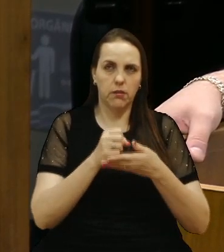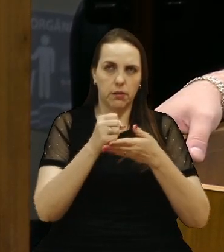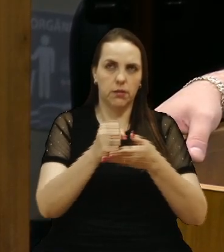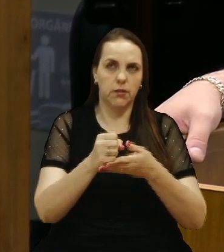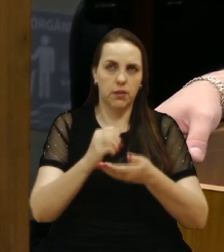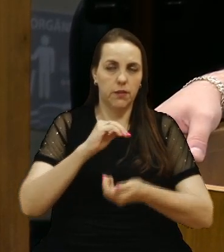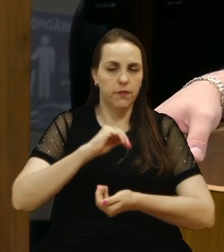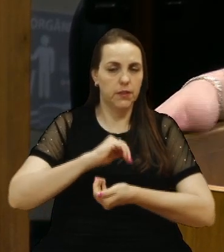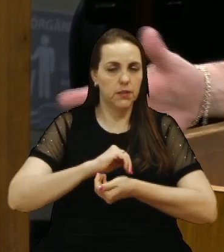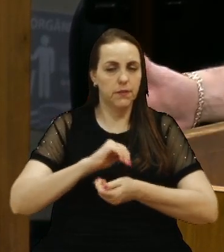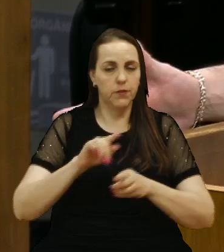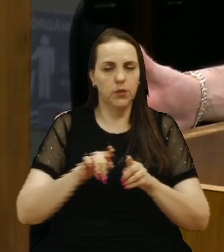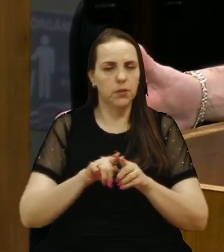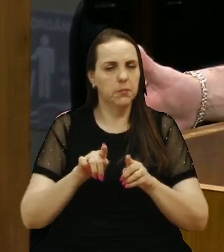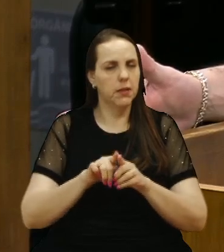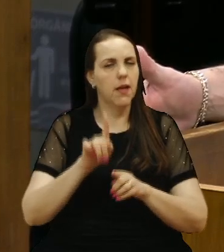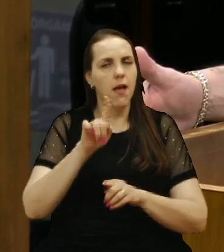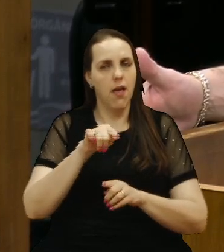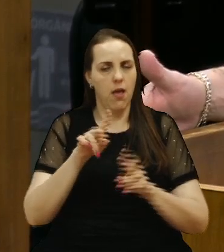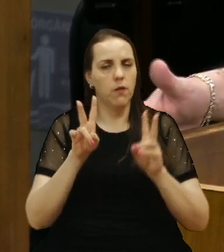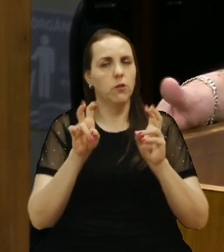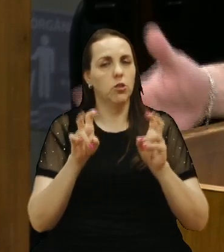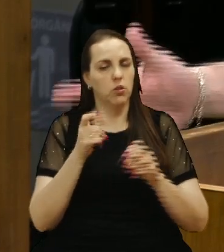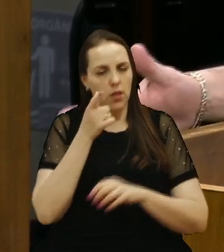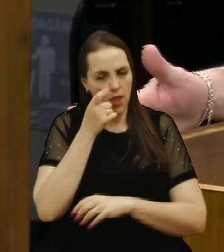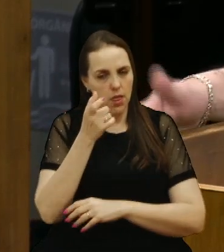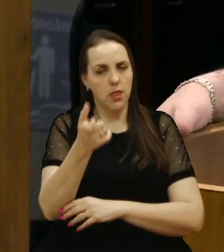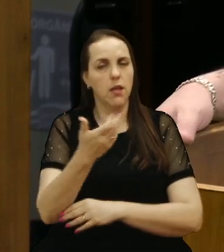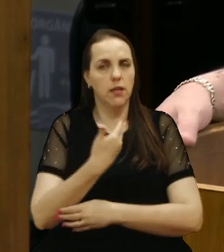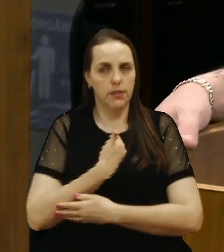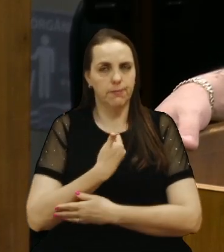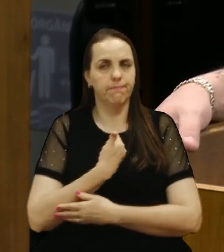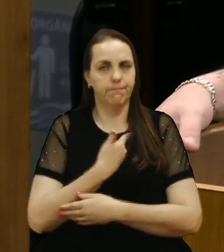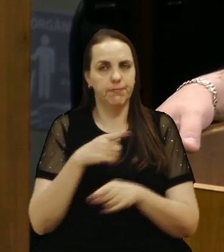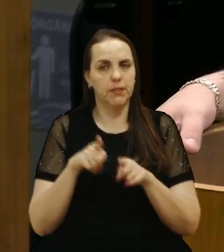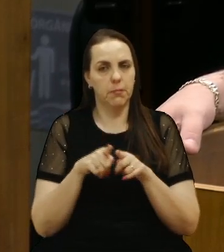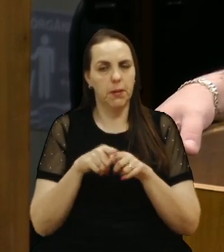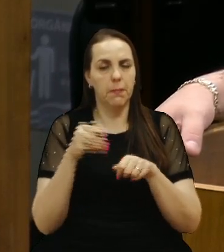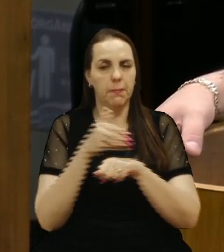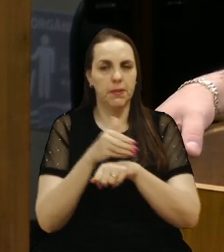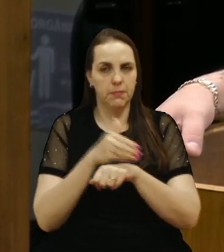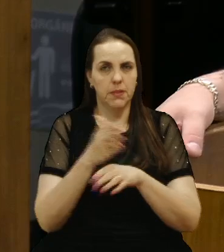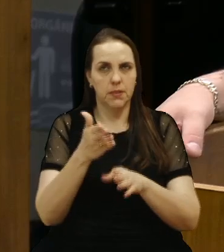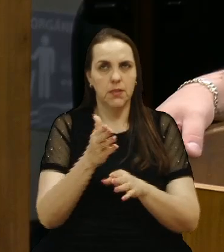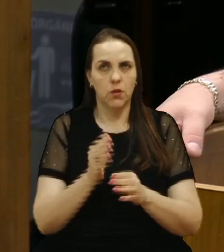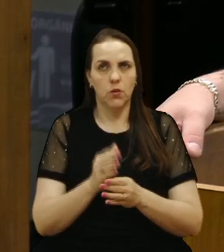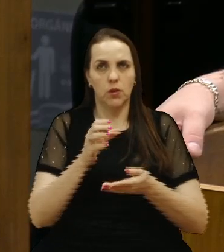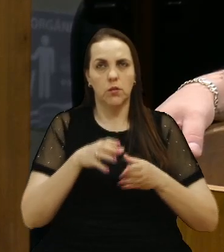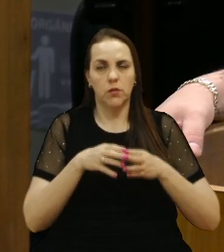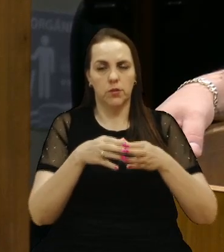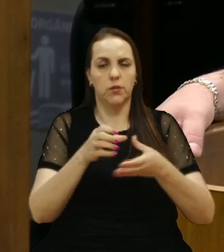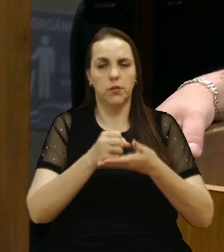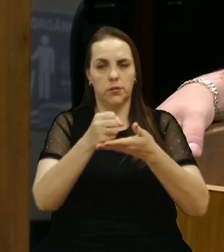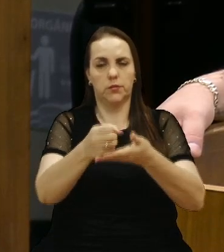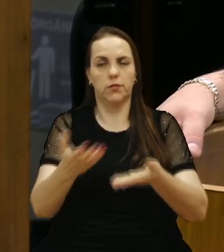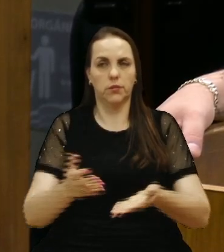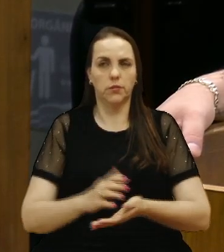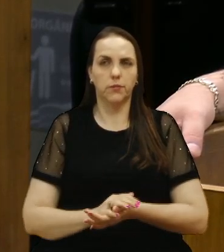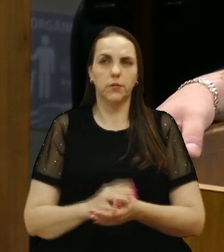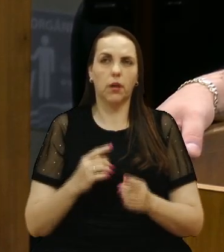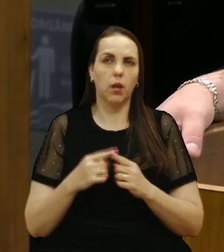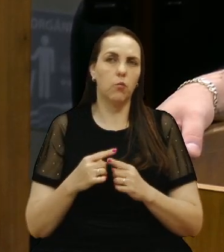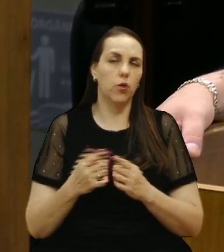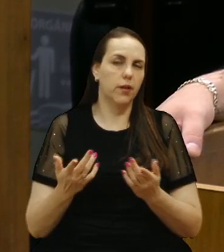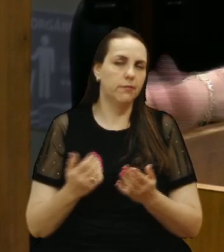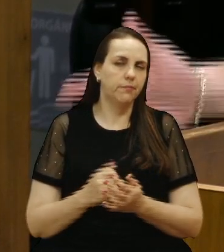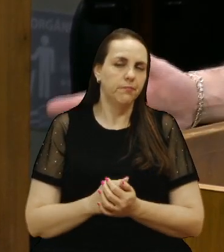também essa é uma pauta que muito me interessa, e com certeza aos membros que fazem parte dessa frente parlamentar, porque nós